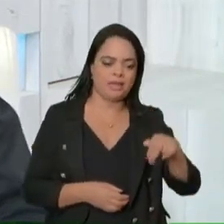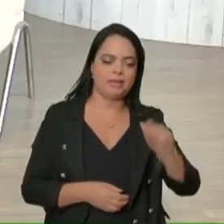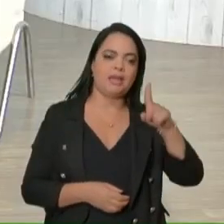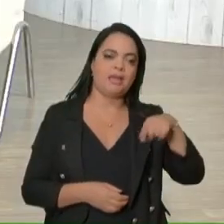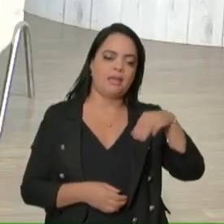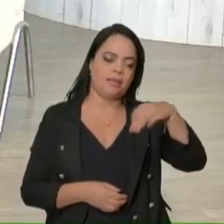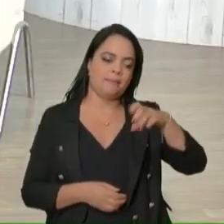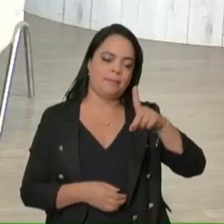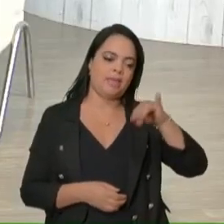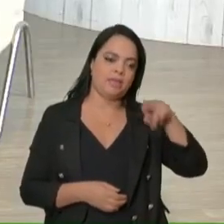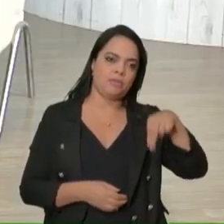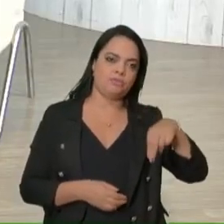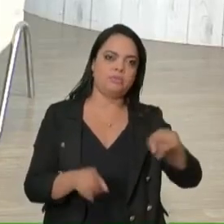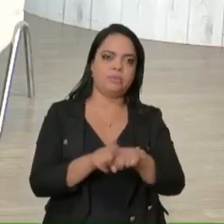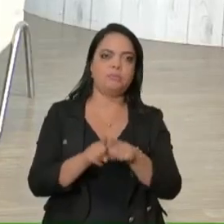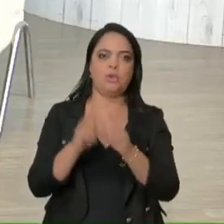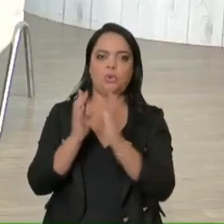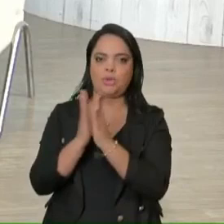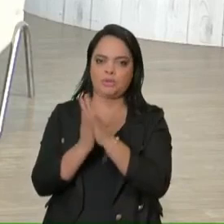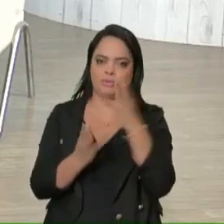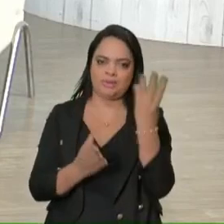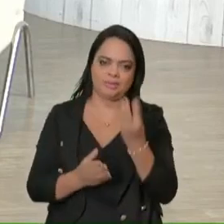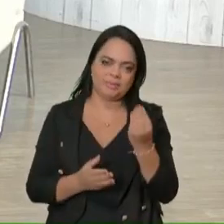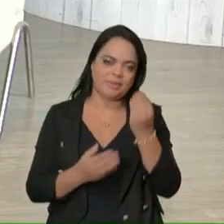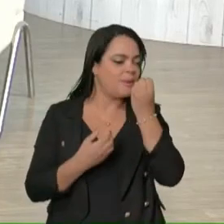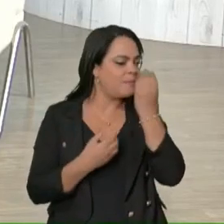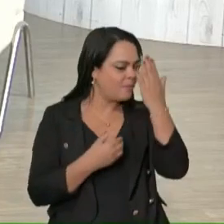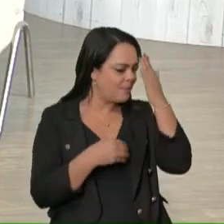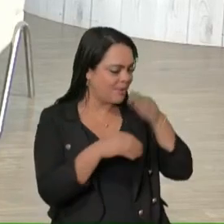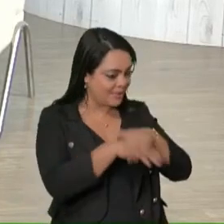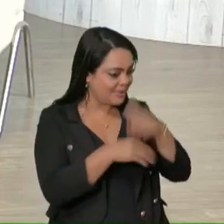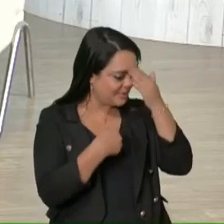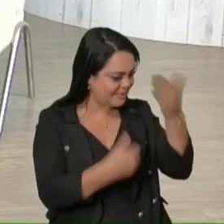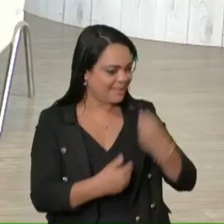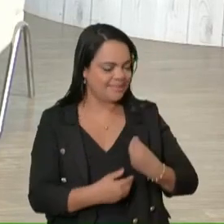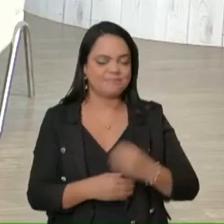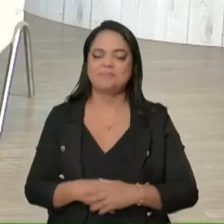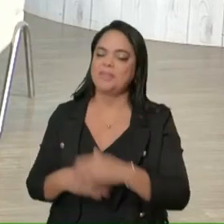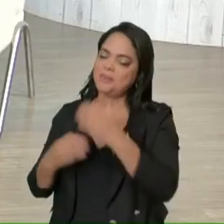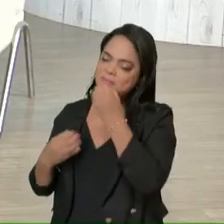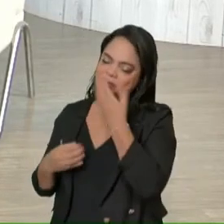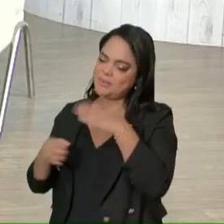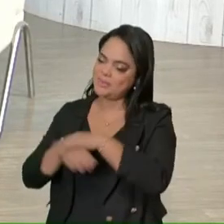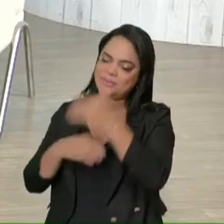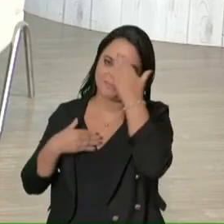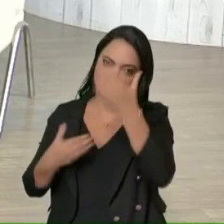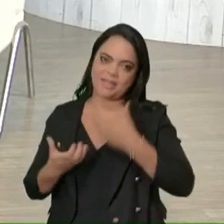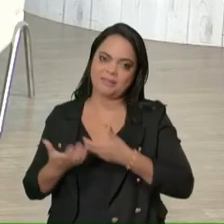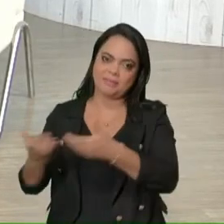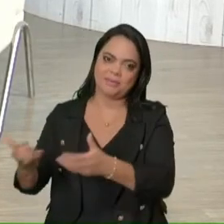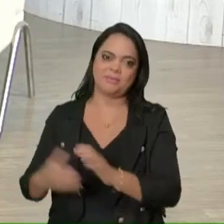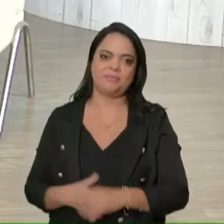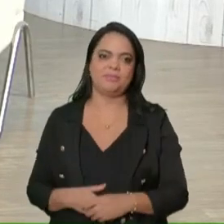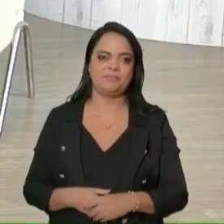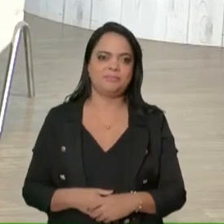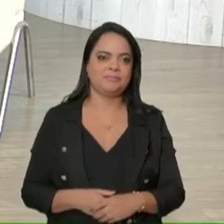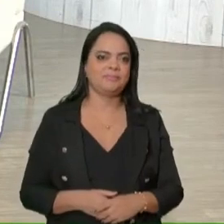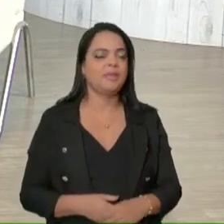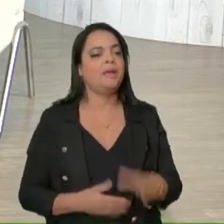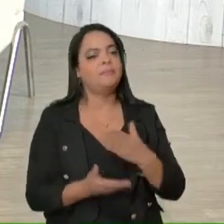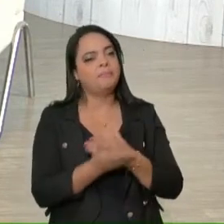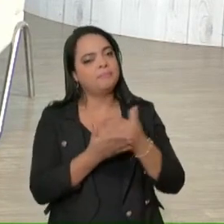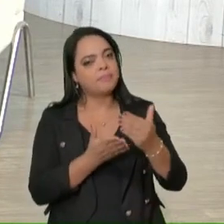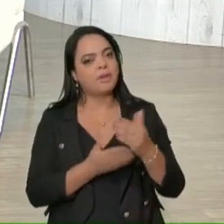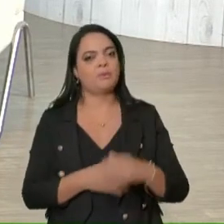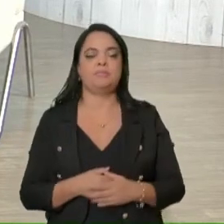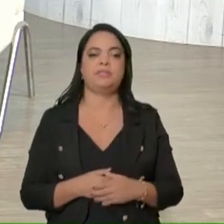médium e também oradora espírita. Boa noite, Poliana, e obrigado pela presença. Boa noite, obrigada pelo convite, pela oportunidade. A gente agradece. Bom, para a gente